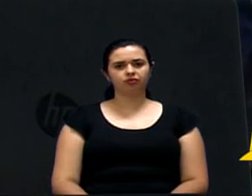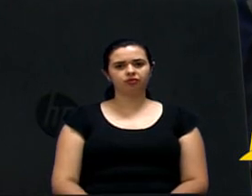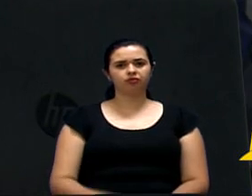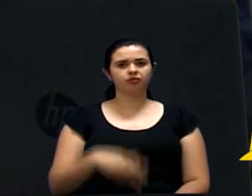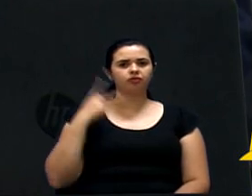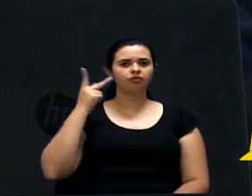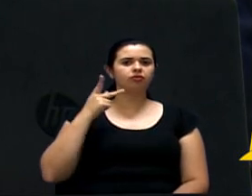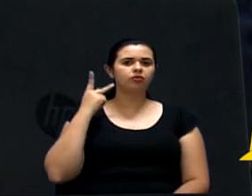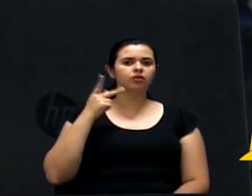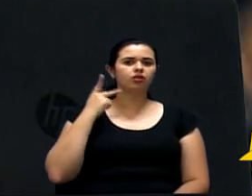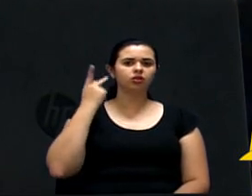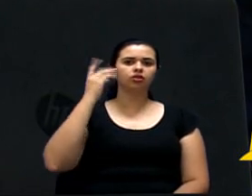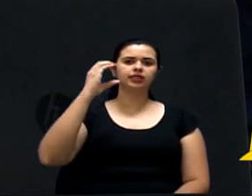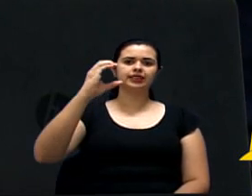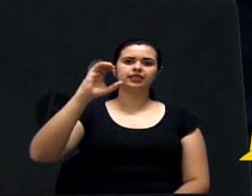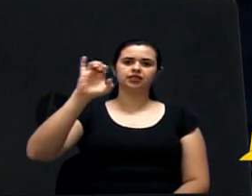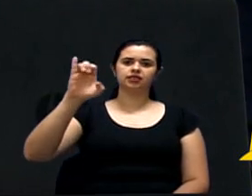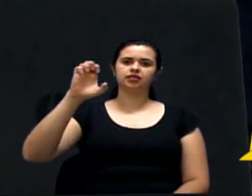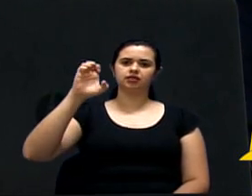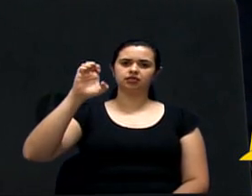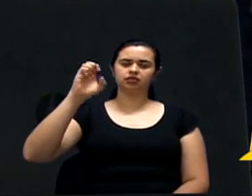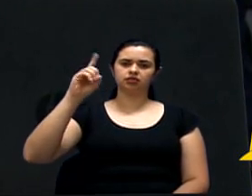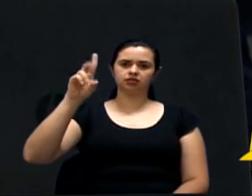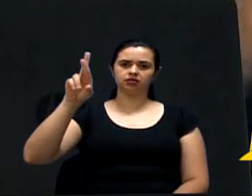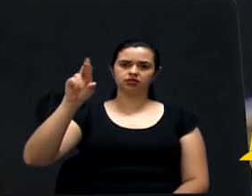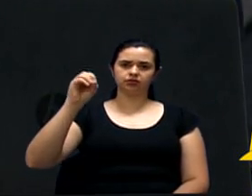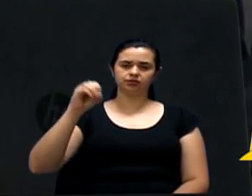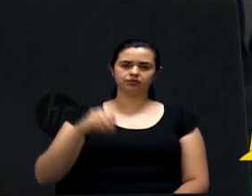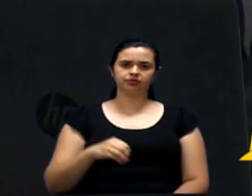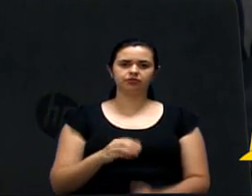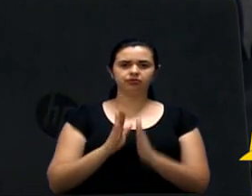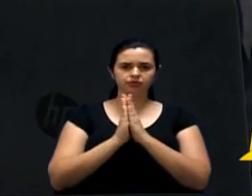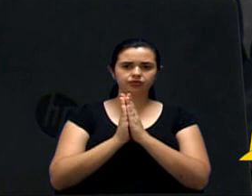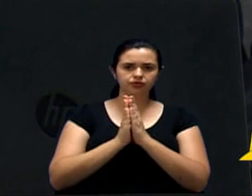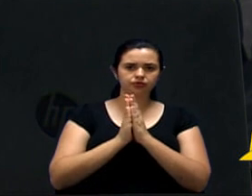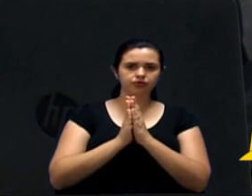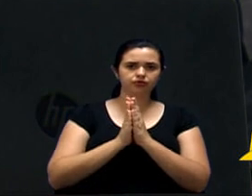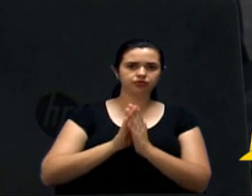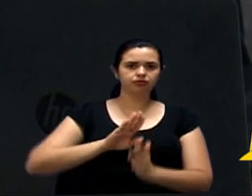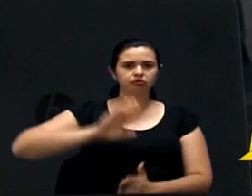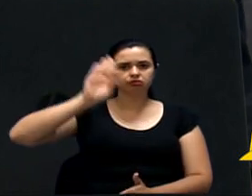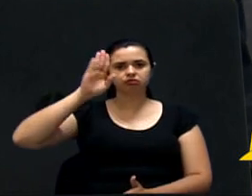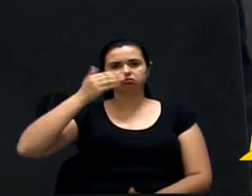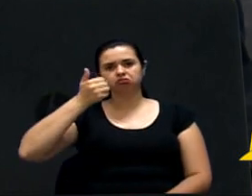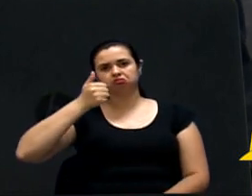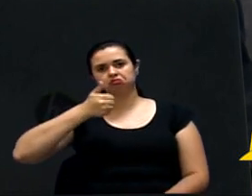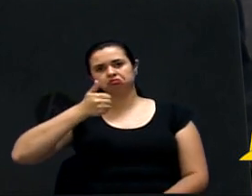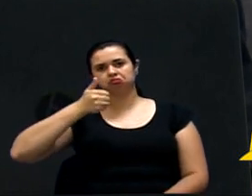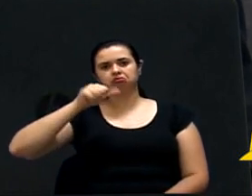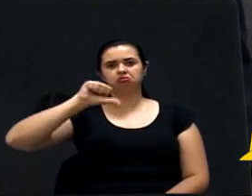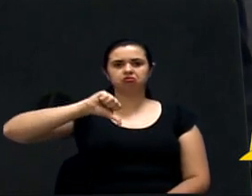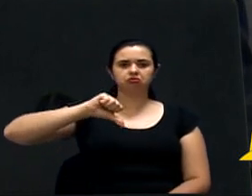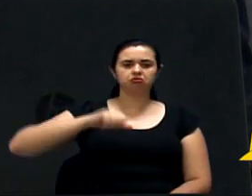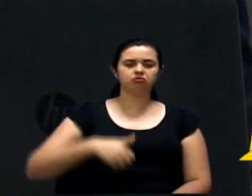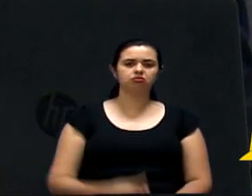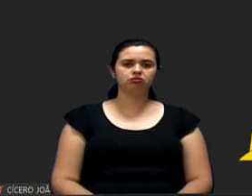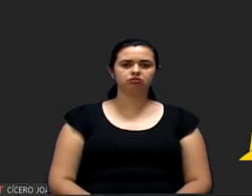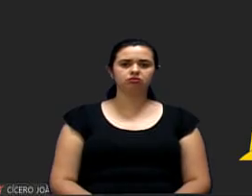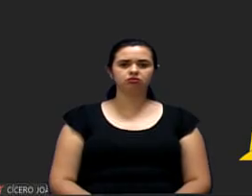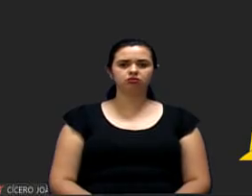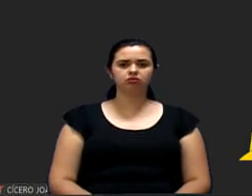Vereador Cícero João, dá um positivo, alguma coisa, se manifesta aí, o voto, por favor. Nós estamos em